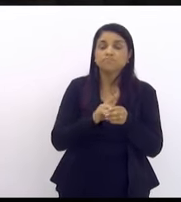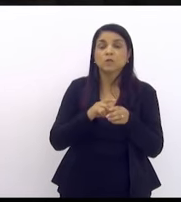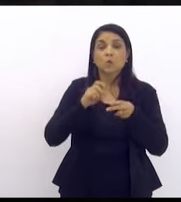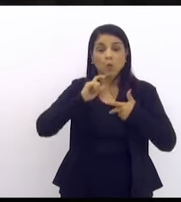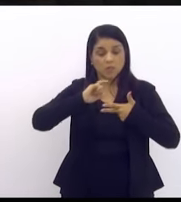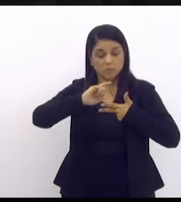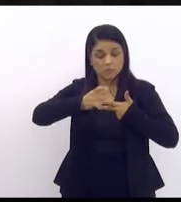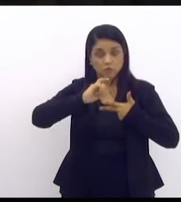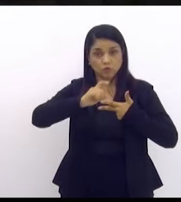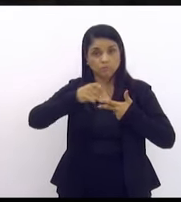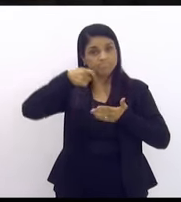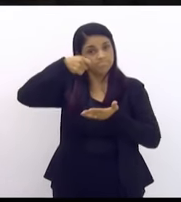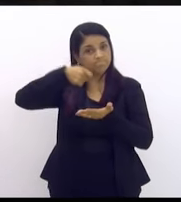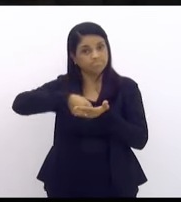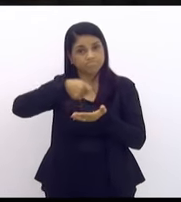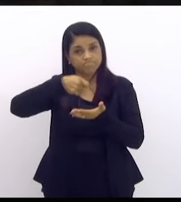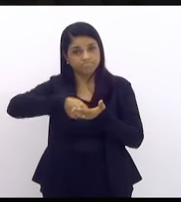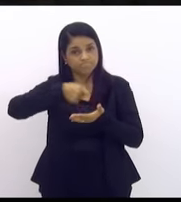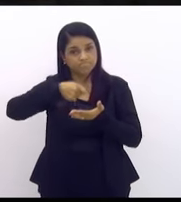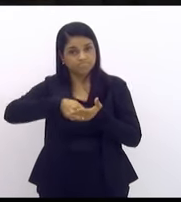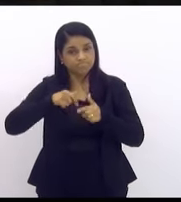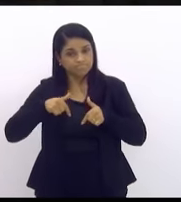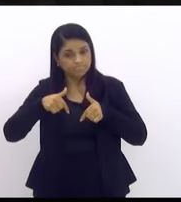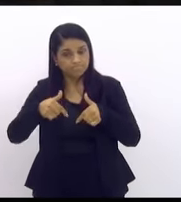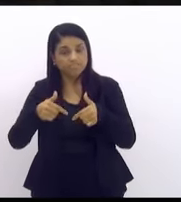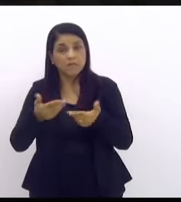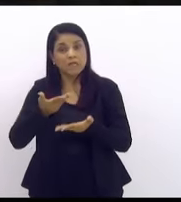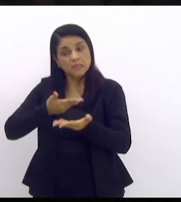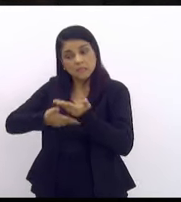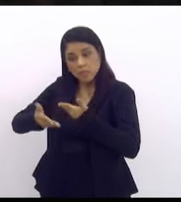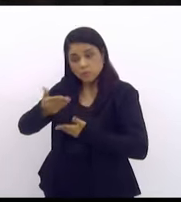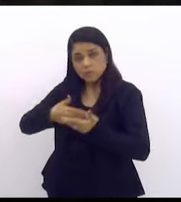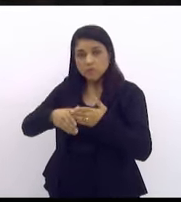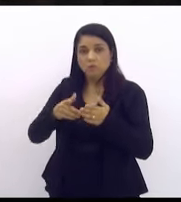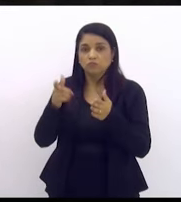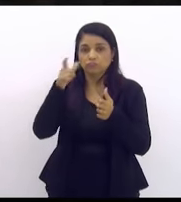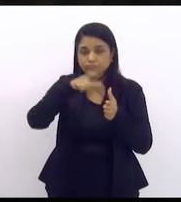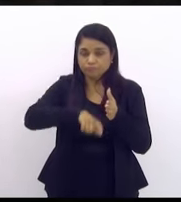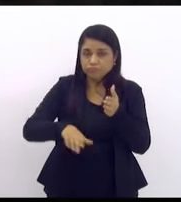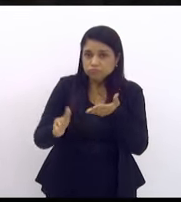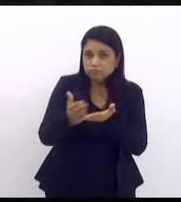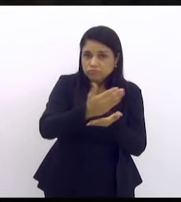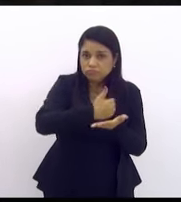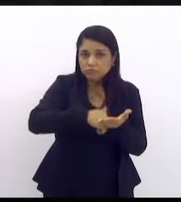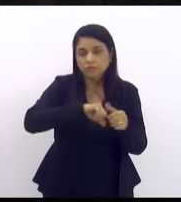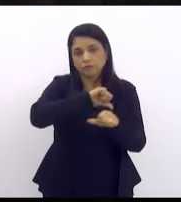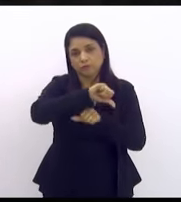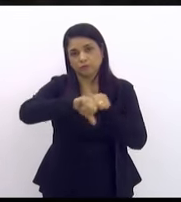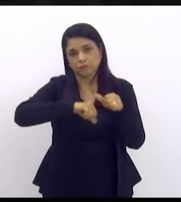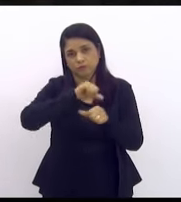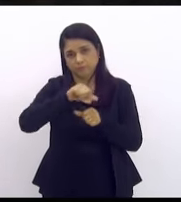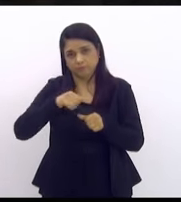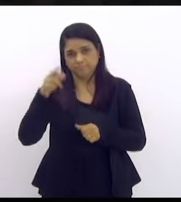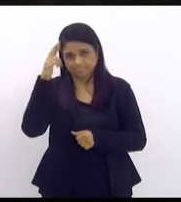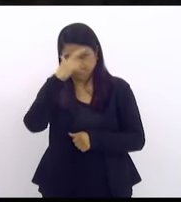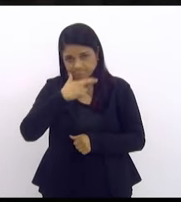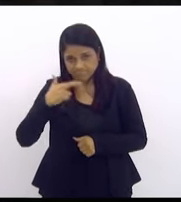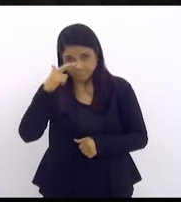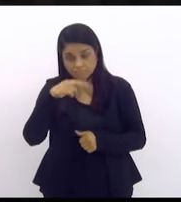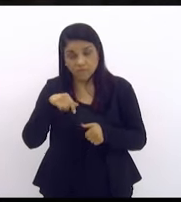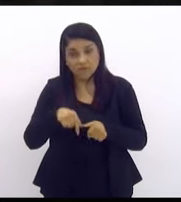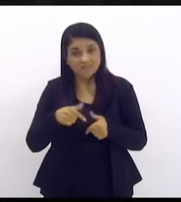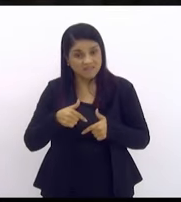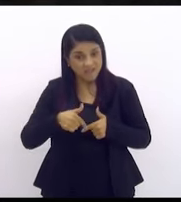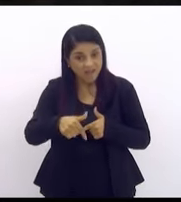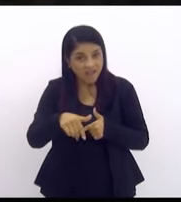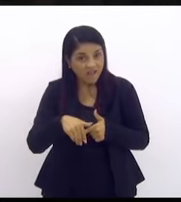enérgico e mais incisivo na negociação do regime de recuperação fiscal. A previsão para esse ano já